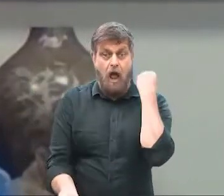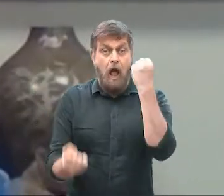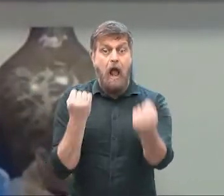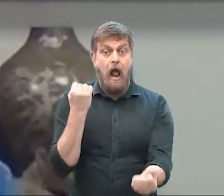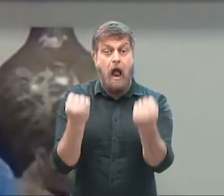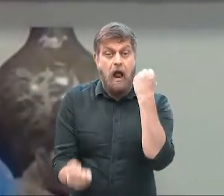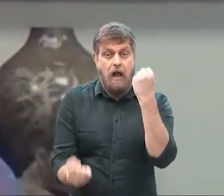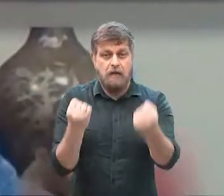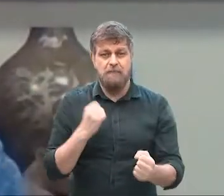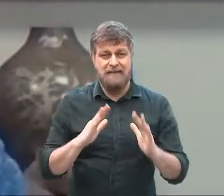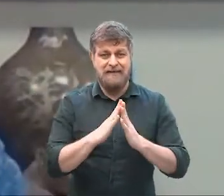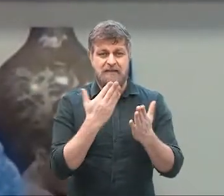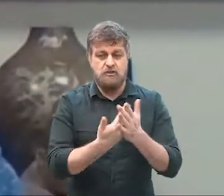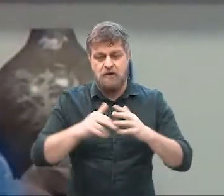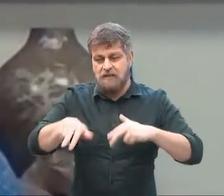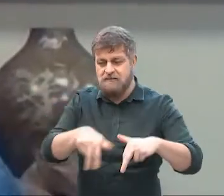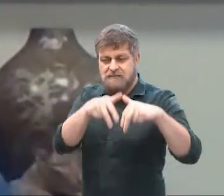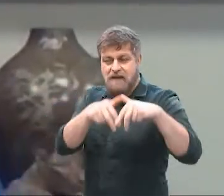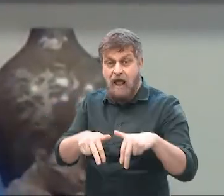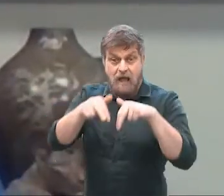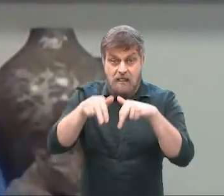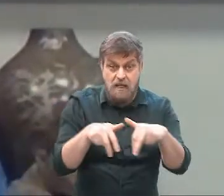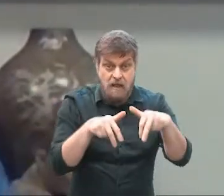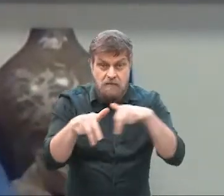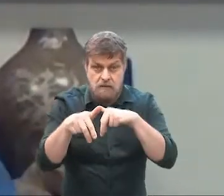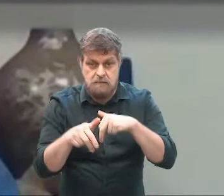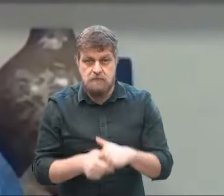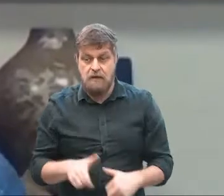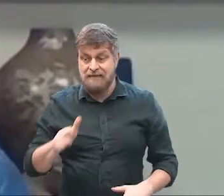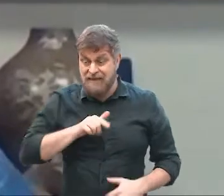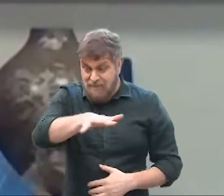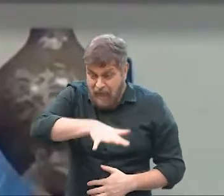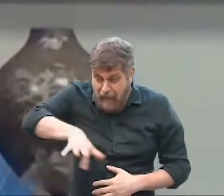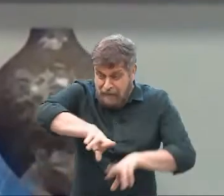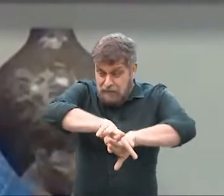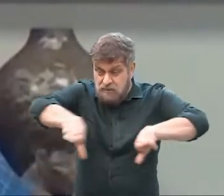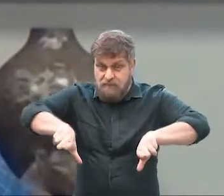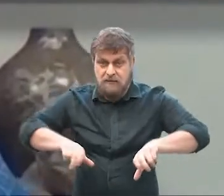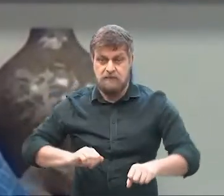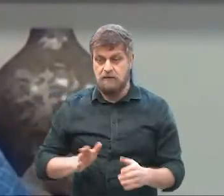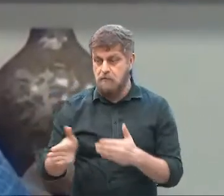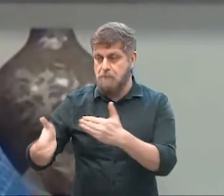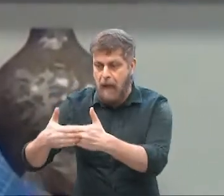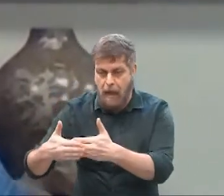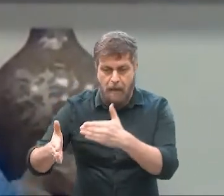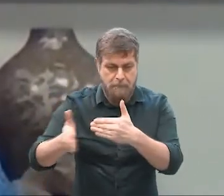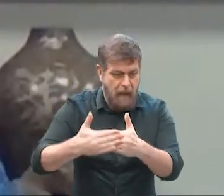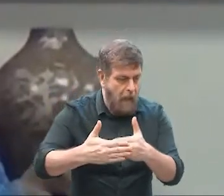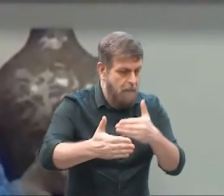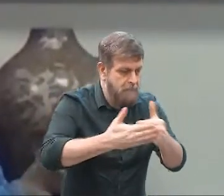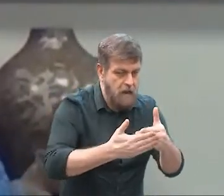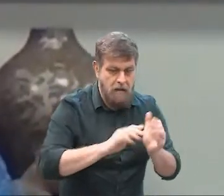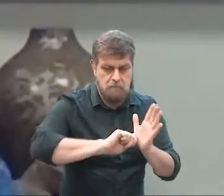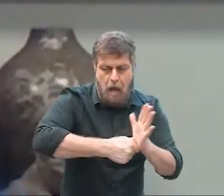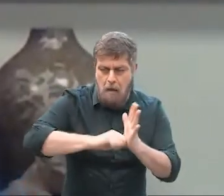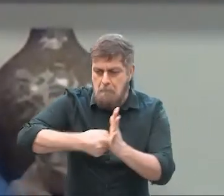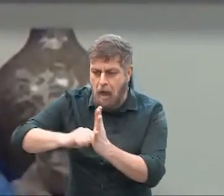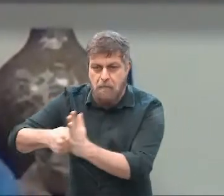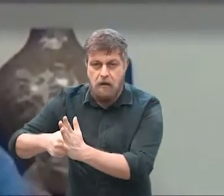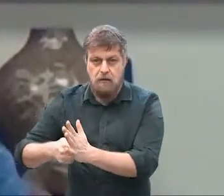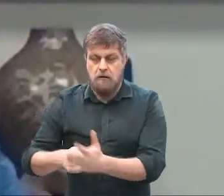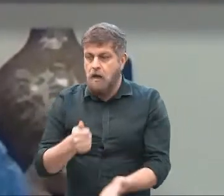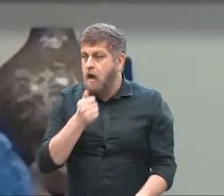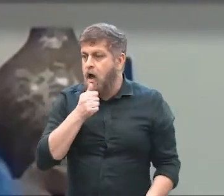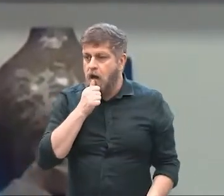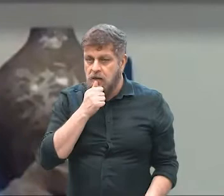academias, escolas de dança. Então, nós tivemos vários segmentos que foram interrompidos abruptamente e ainda não